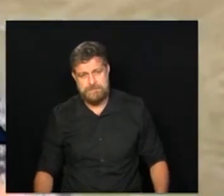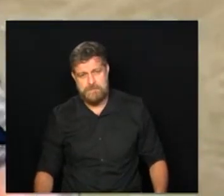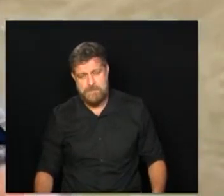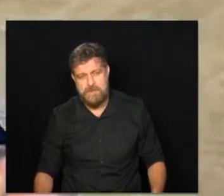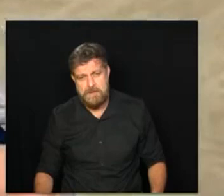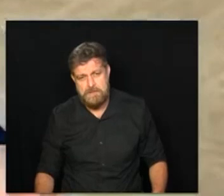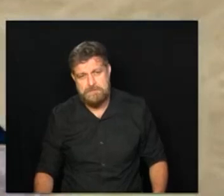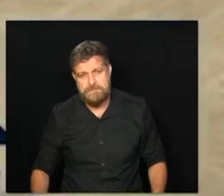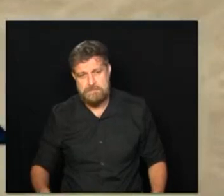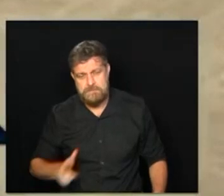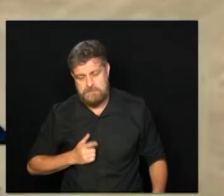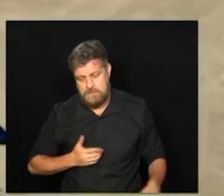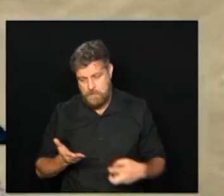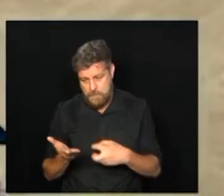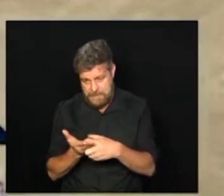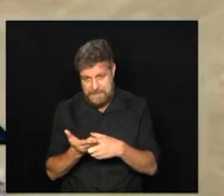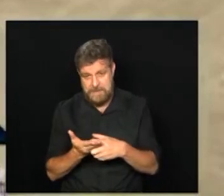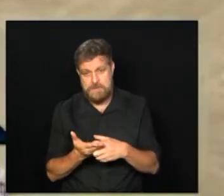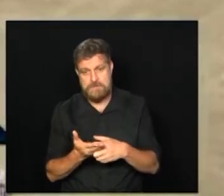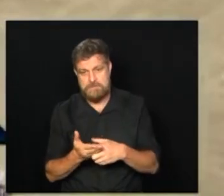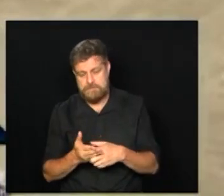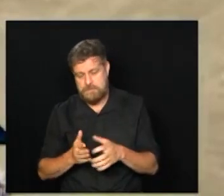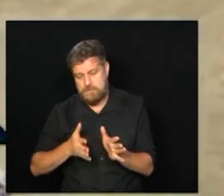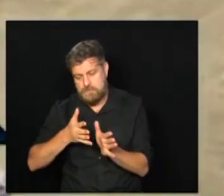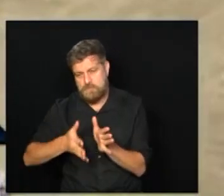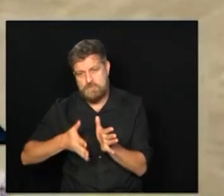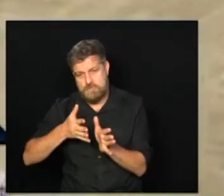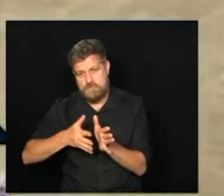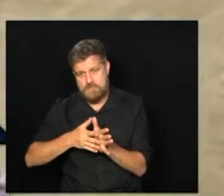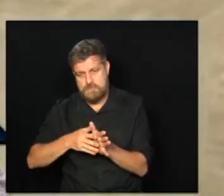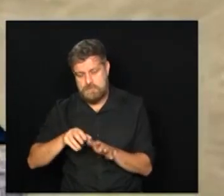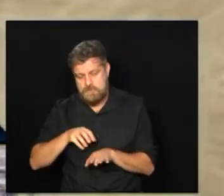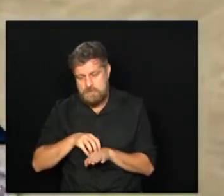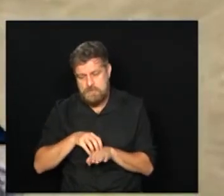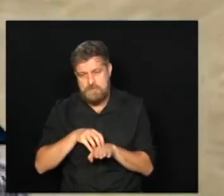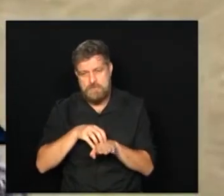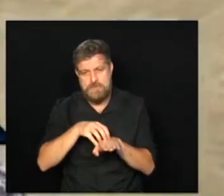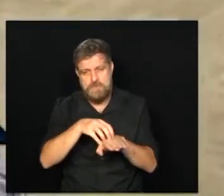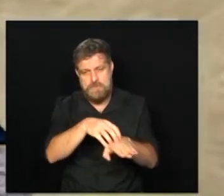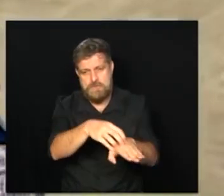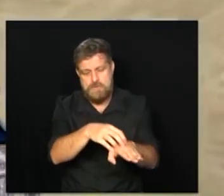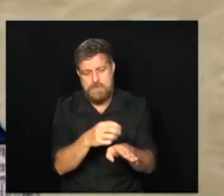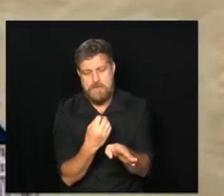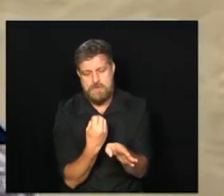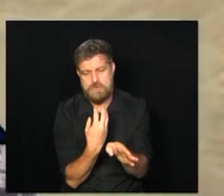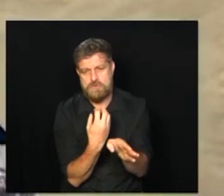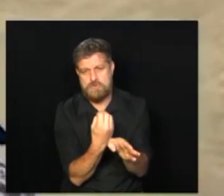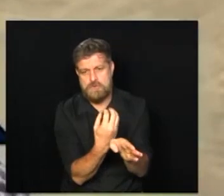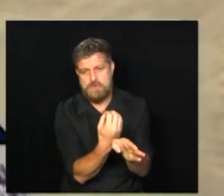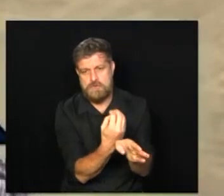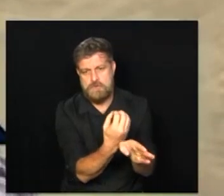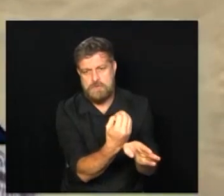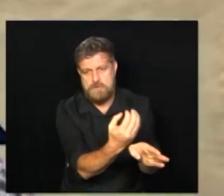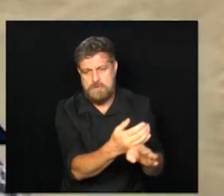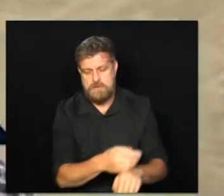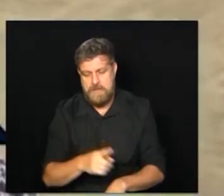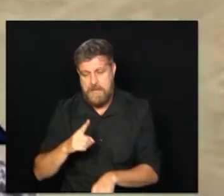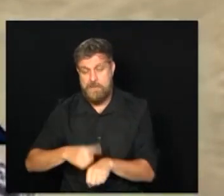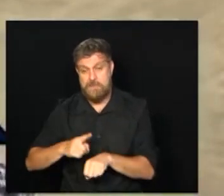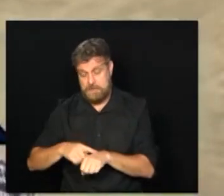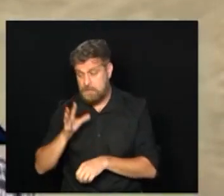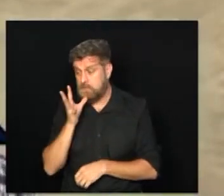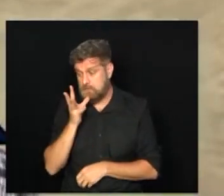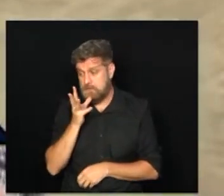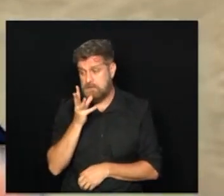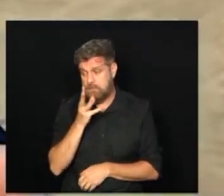efetiva compra do bilhete para se locomover. É um tempo grande, sob o ponto de vista